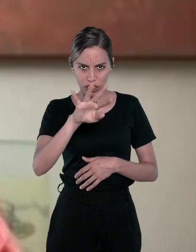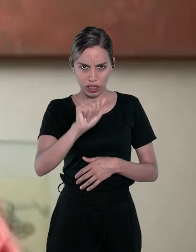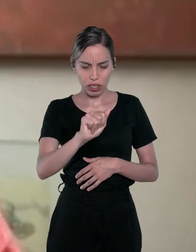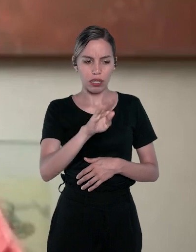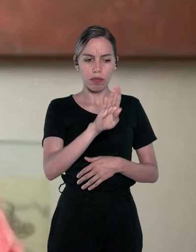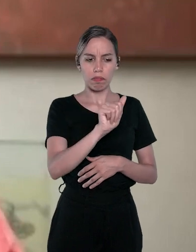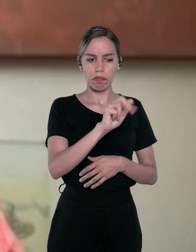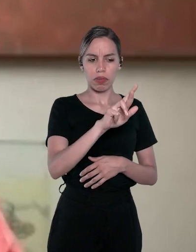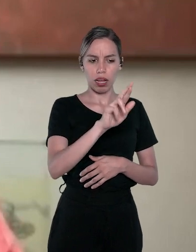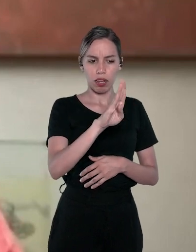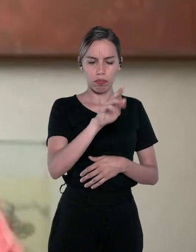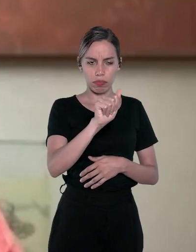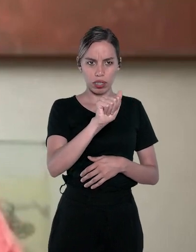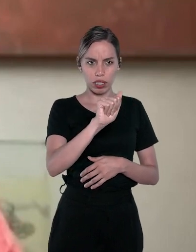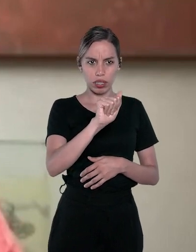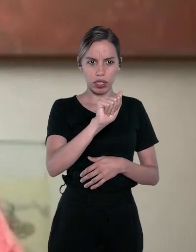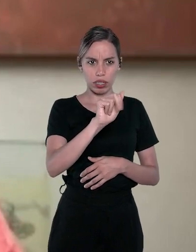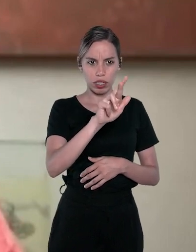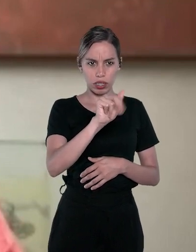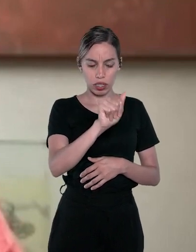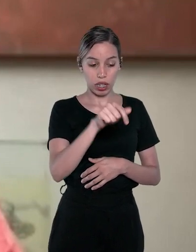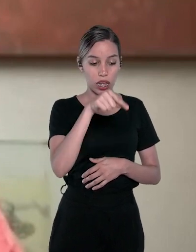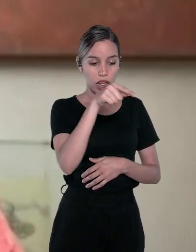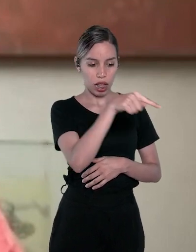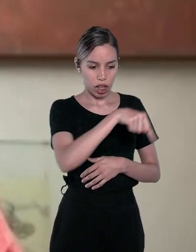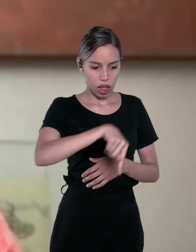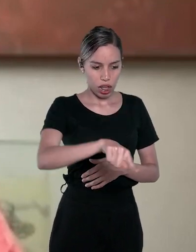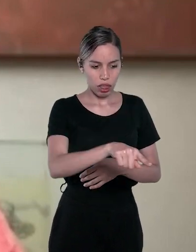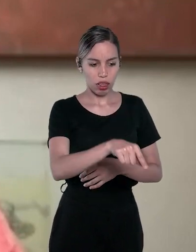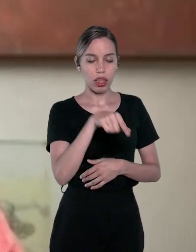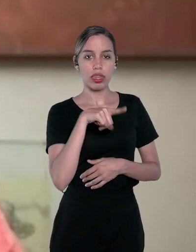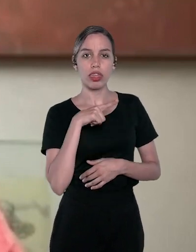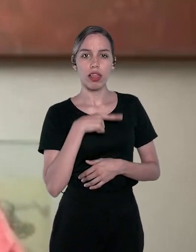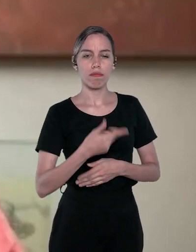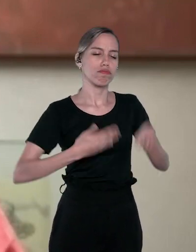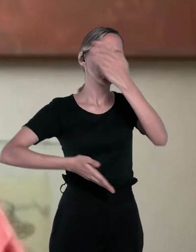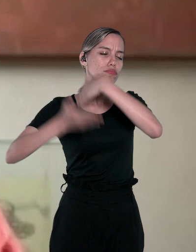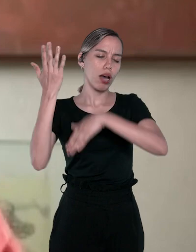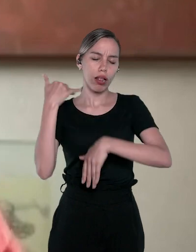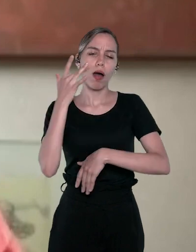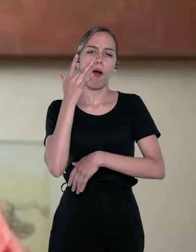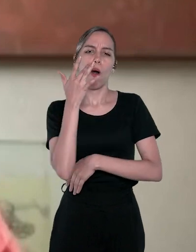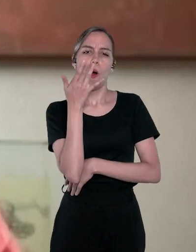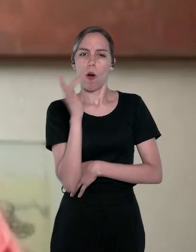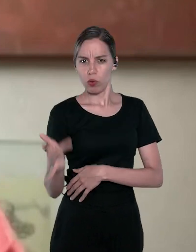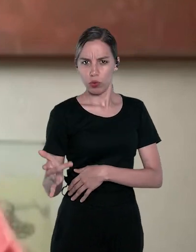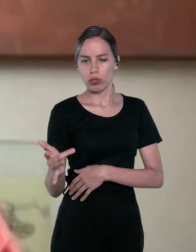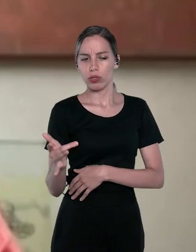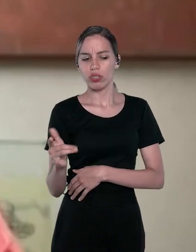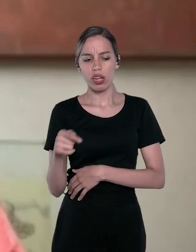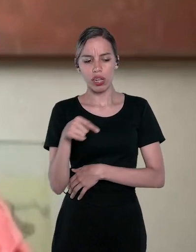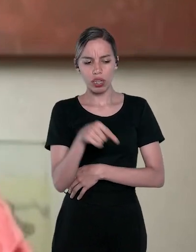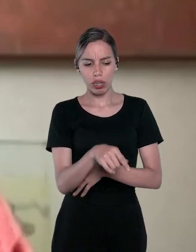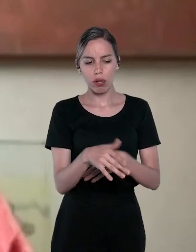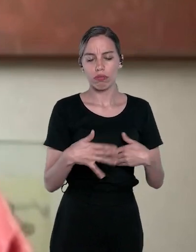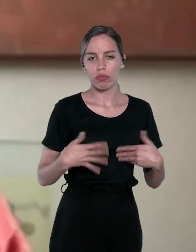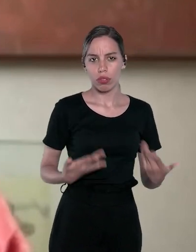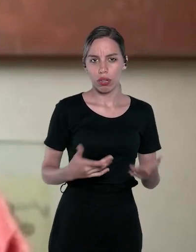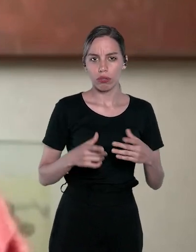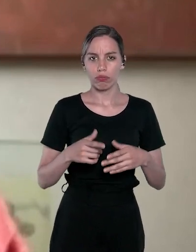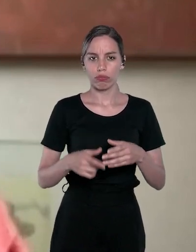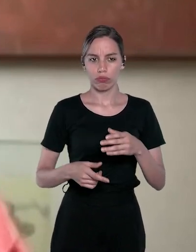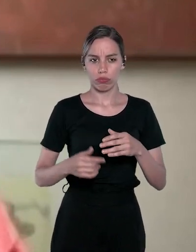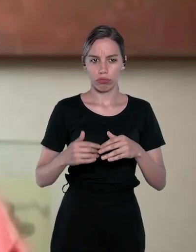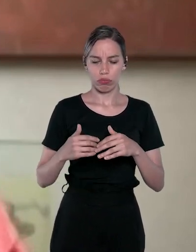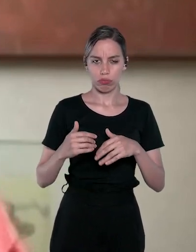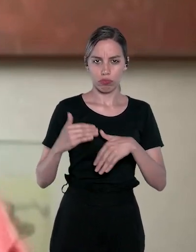Santa Bárbara, é uma região que integra o ciclo do ouro, portanto, é uma cidade colonial